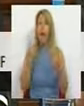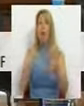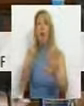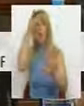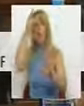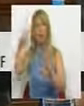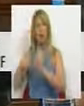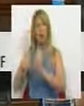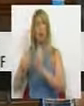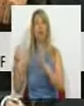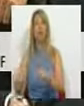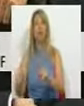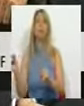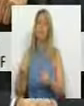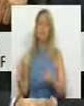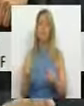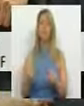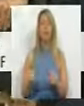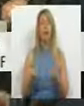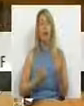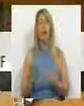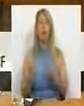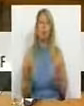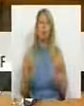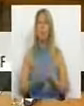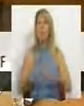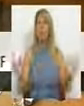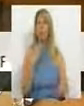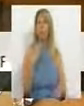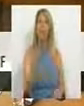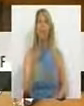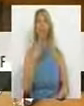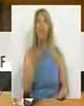Sr. Presidente, nada mais. Muito obrigado. Muito obrigado, Sr. Deputado.